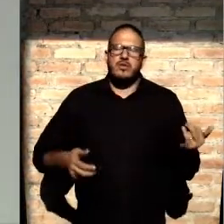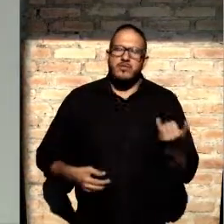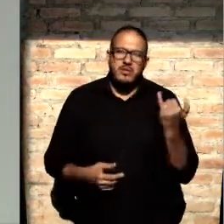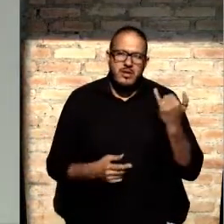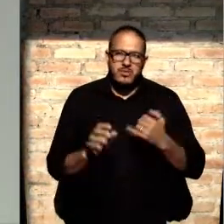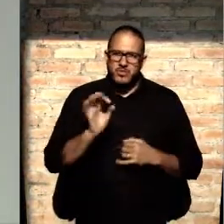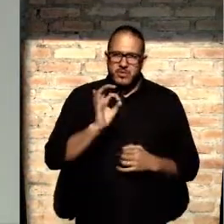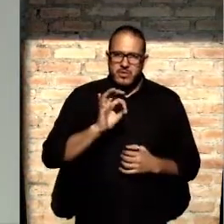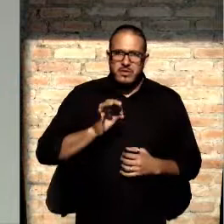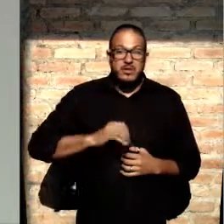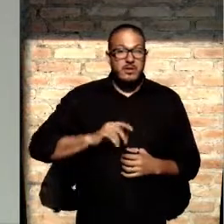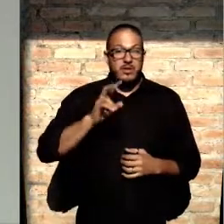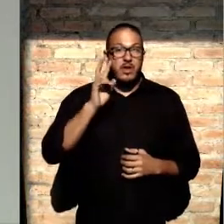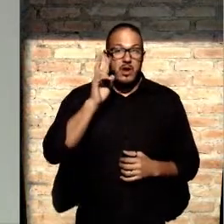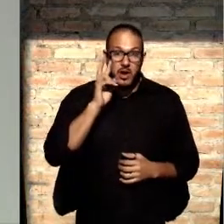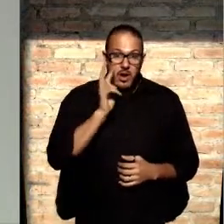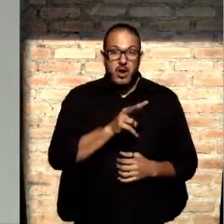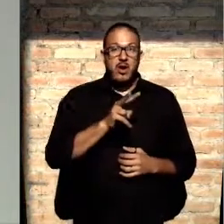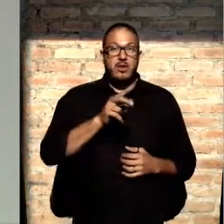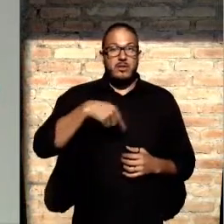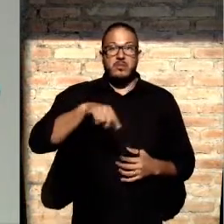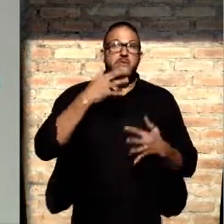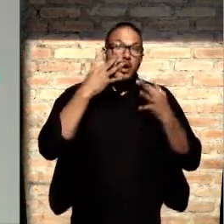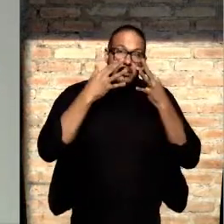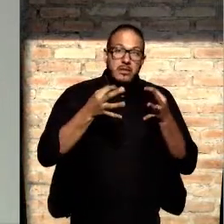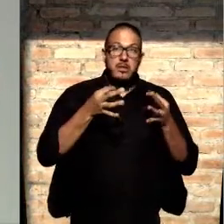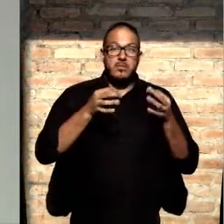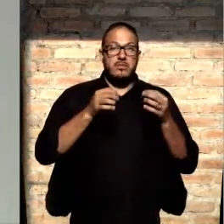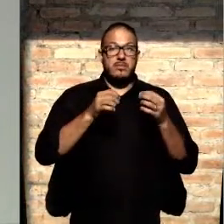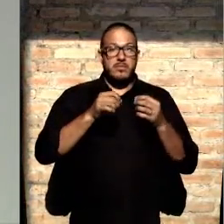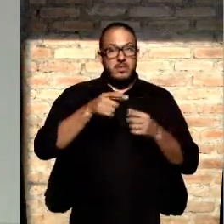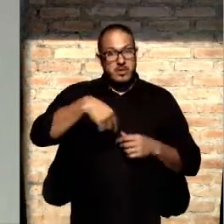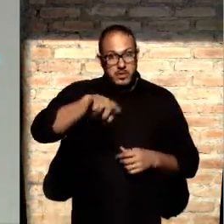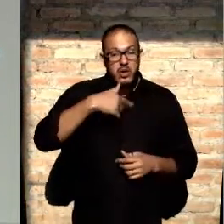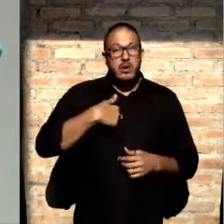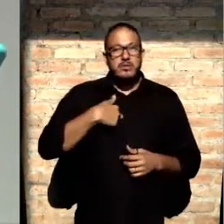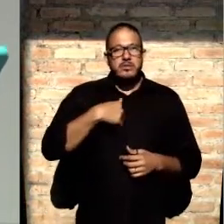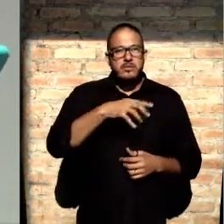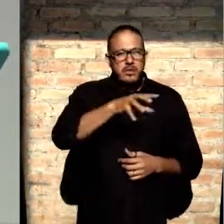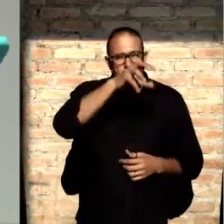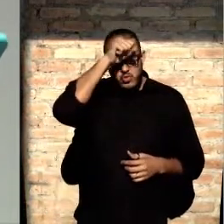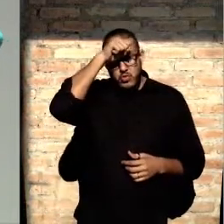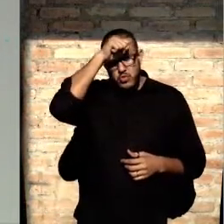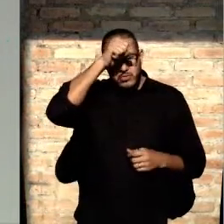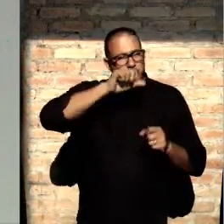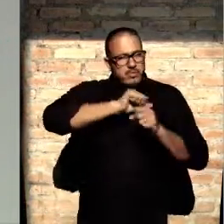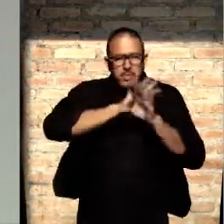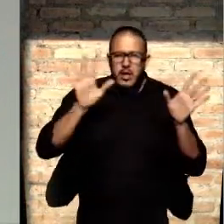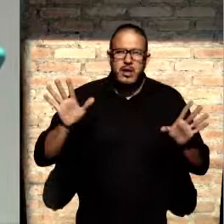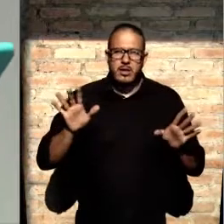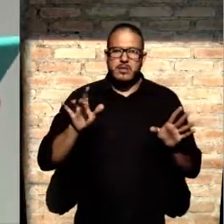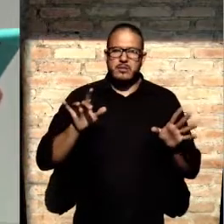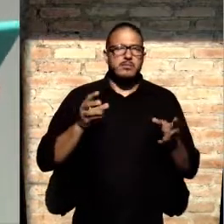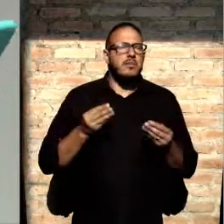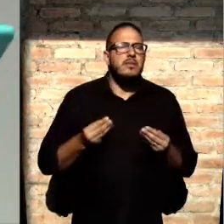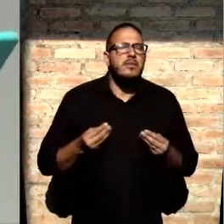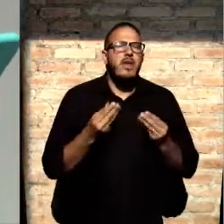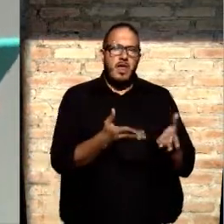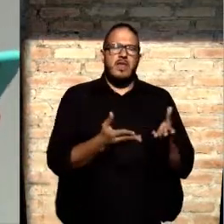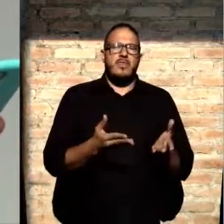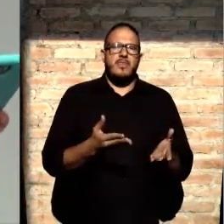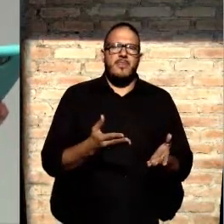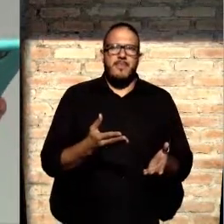óleo óleo em sua atenção plena sua absorção pura de leite